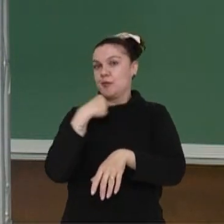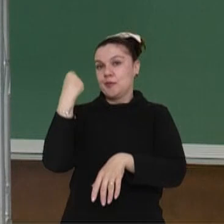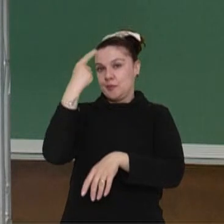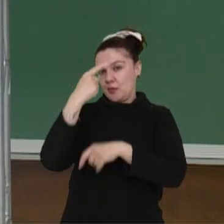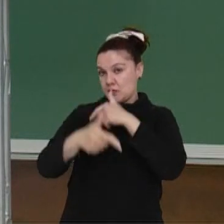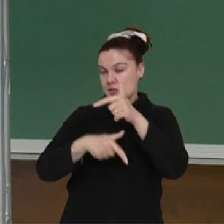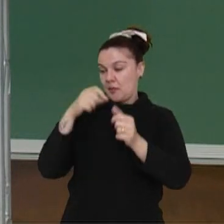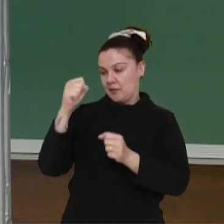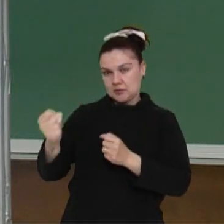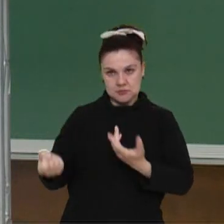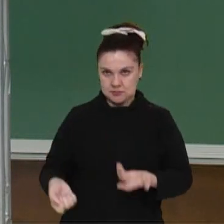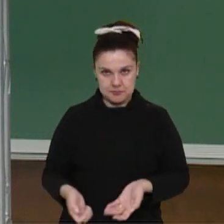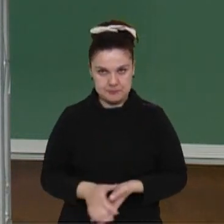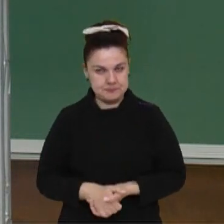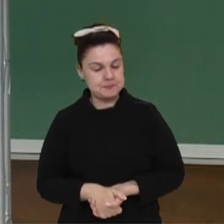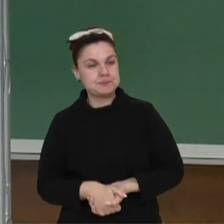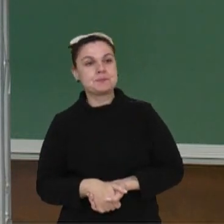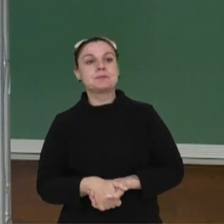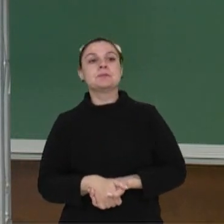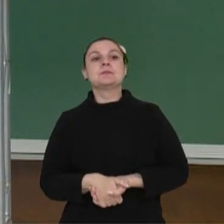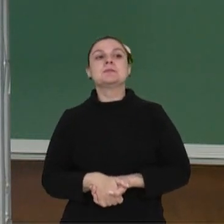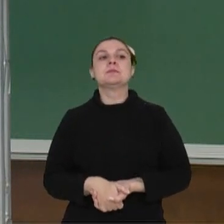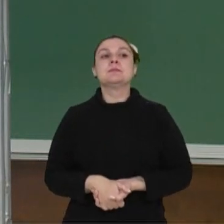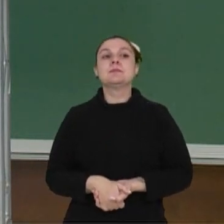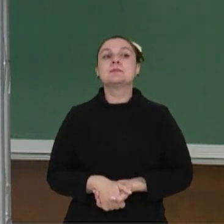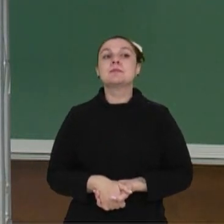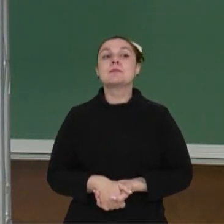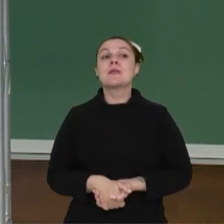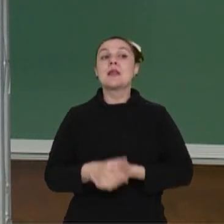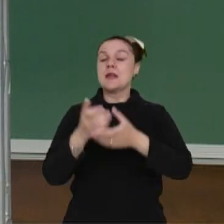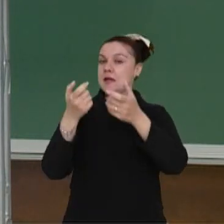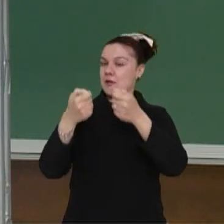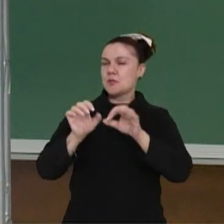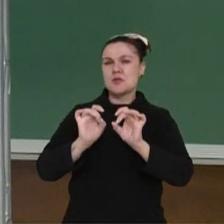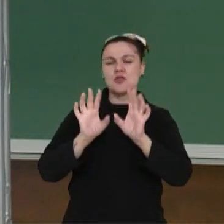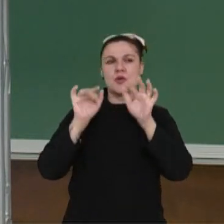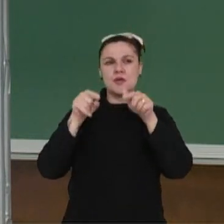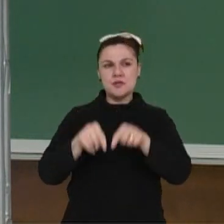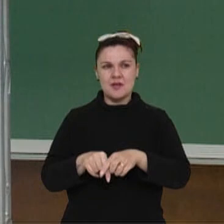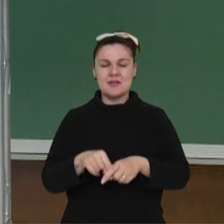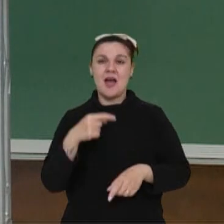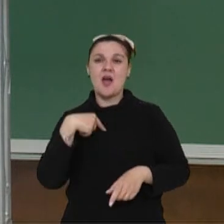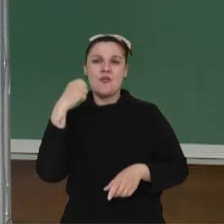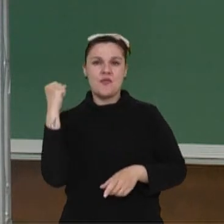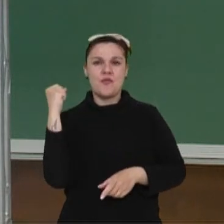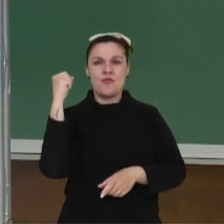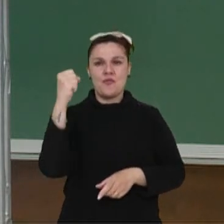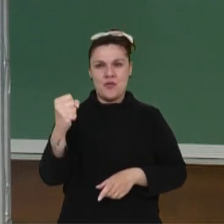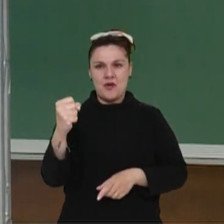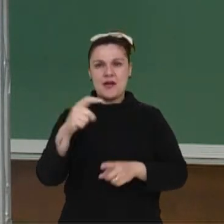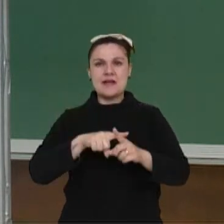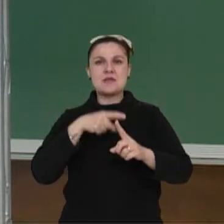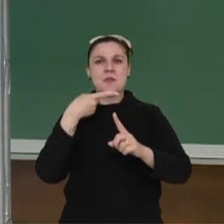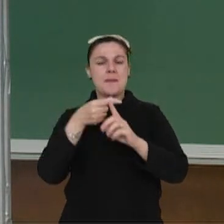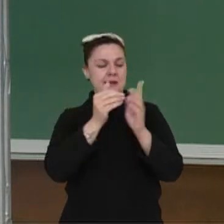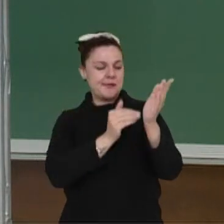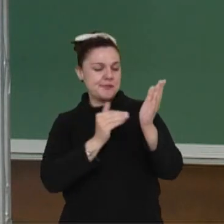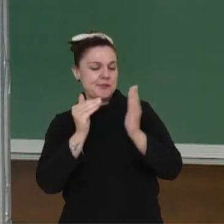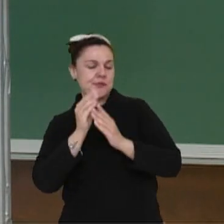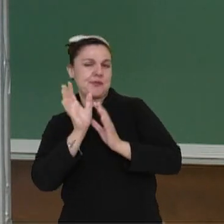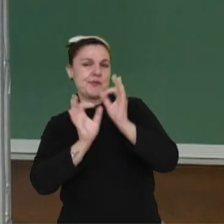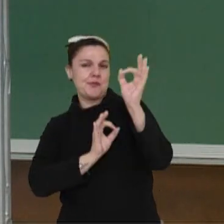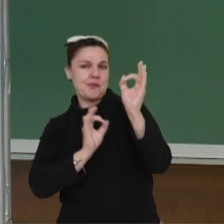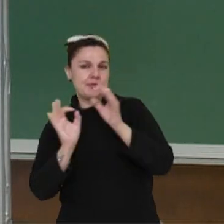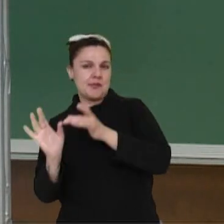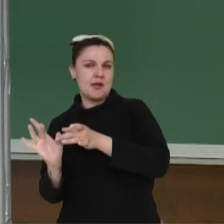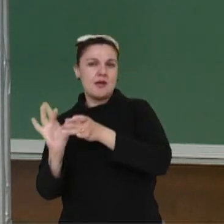entende? E aí não servia só para isso, né? Eu vou caçar, mas vai ter todo um ritual nesse processo, então